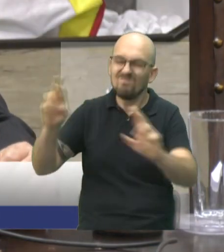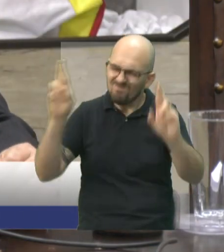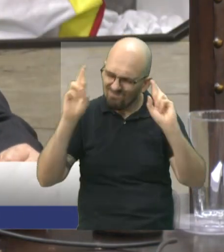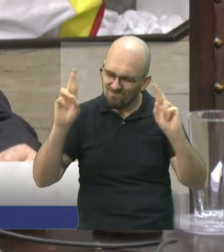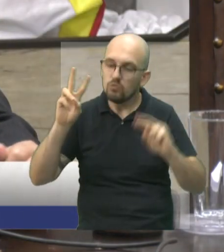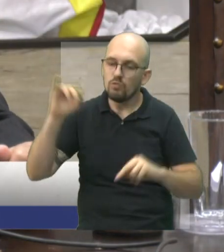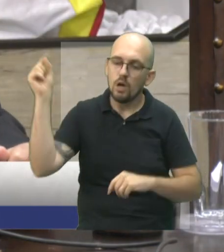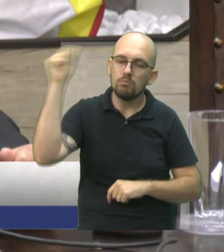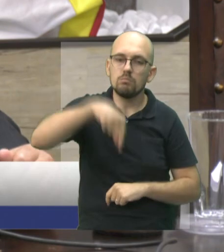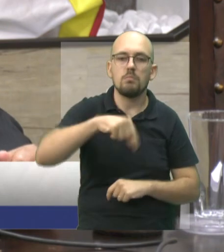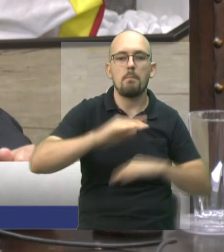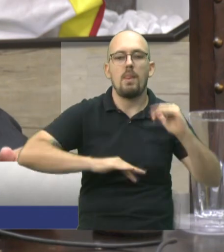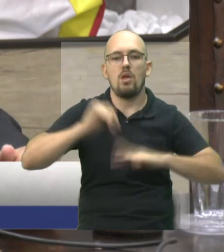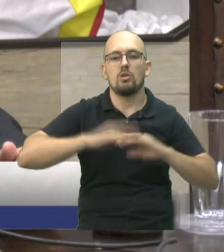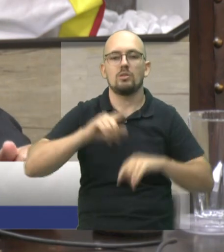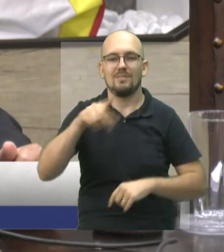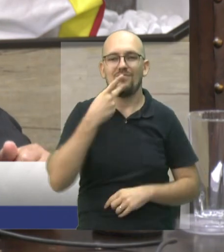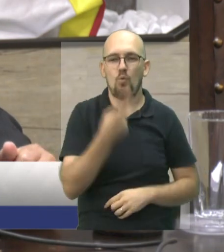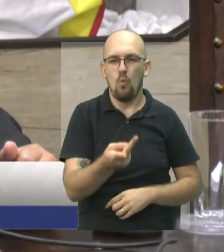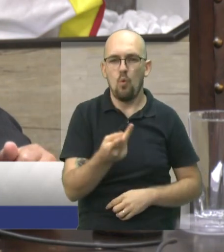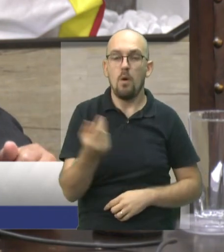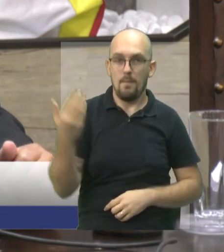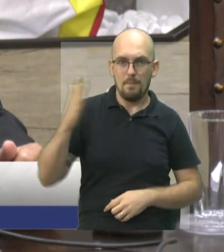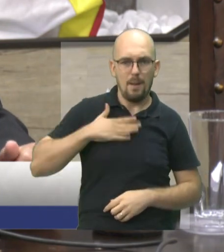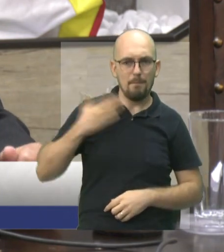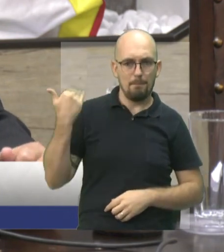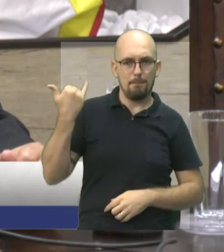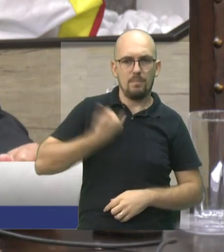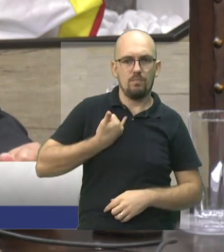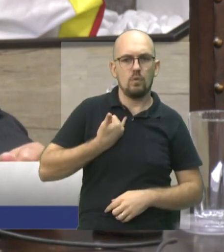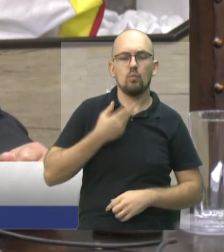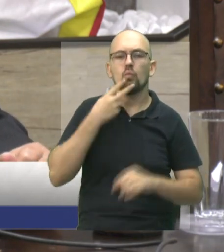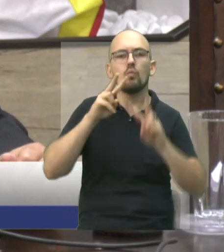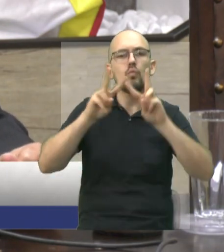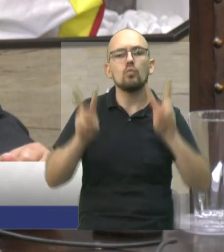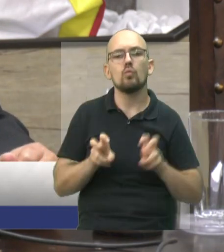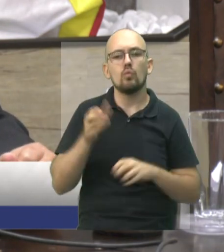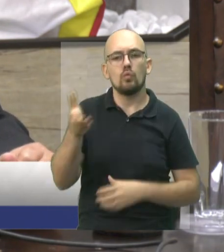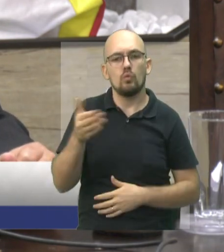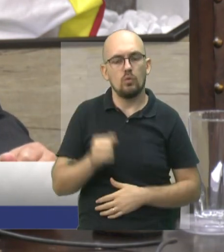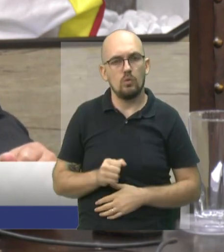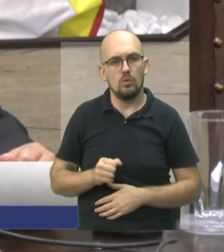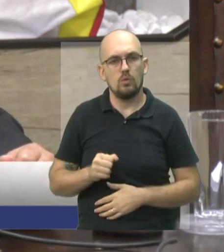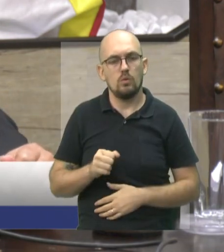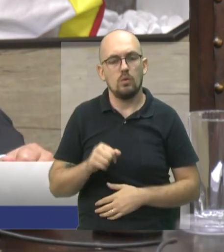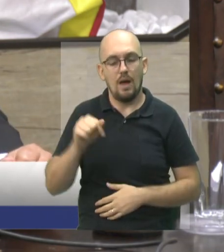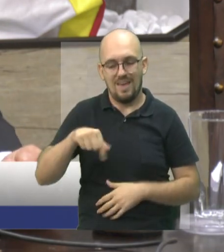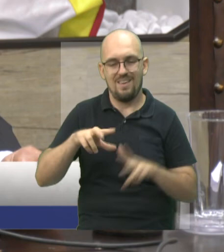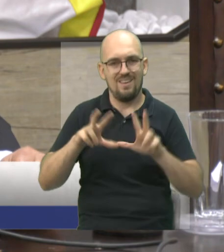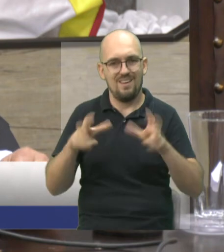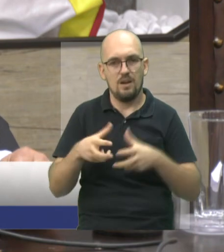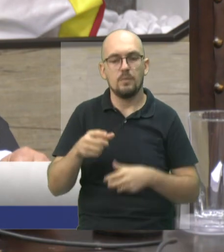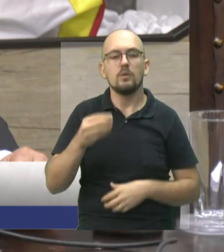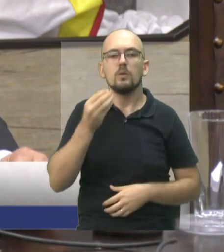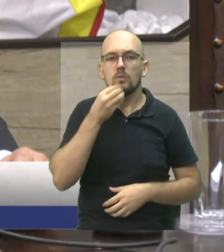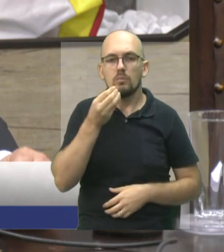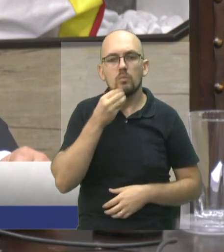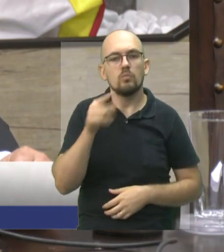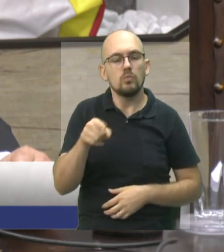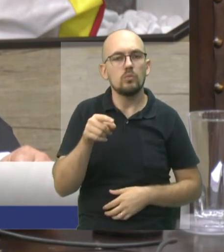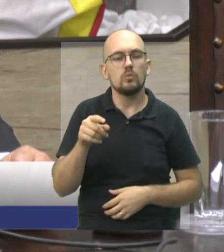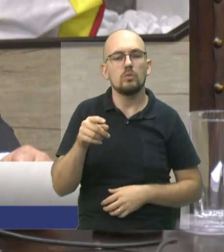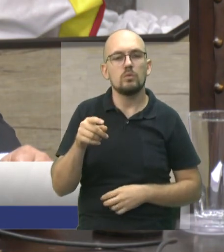em prática quando você falou para mim aqui a respeito dessa Câmara Municipal, que